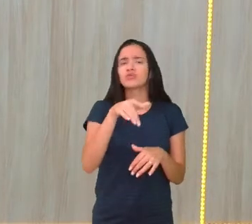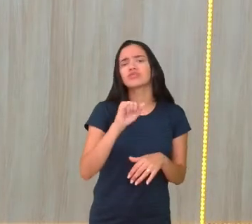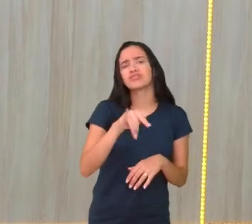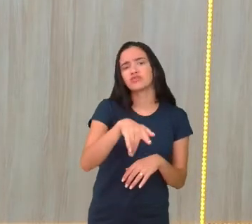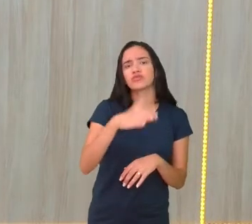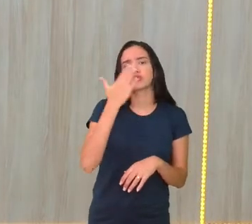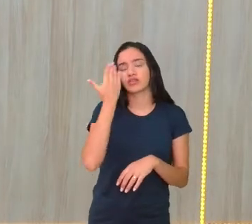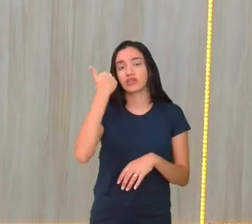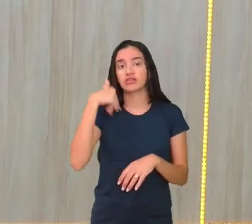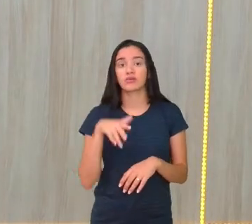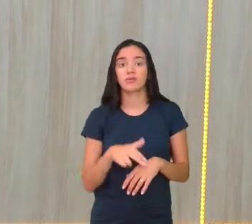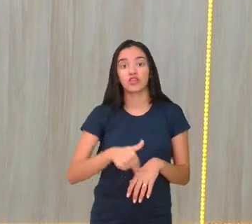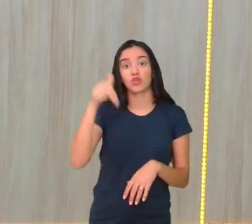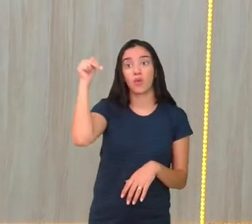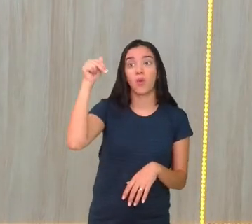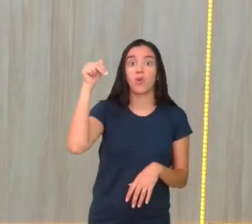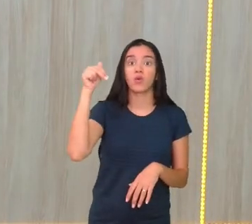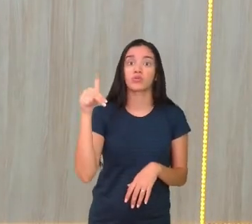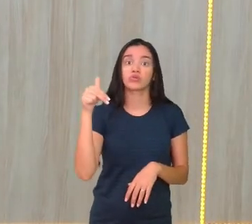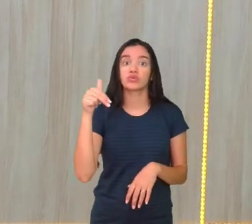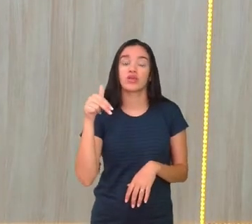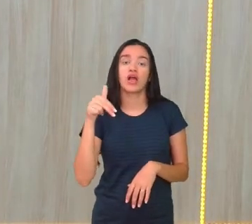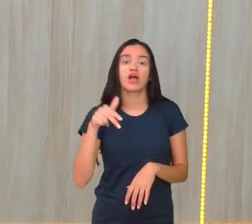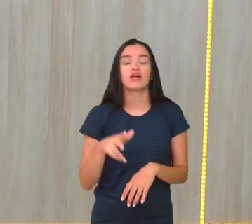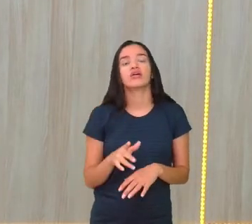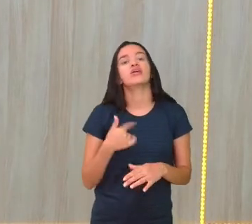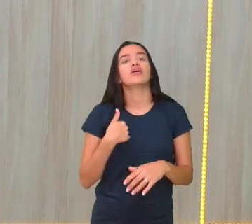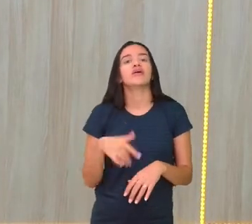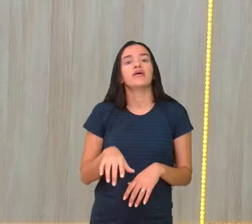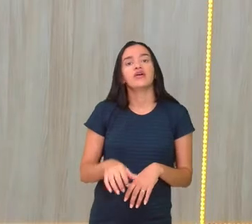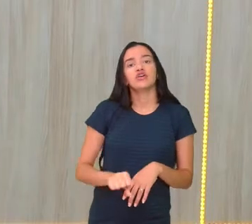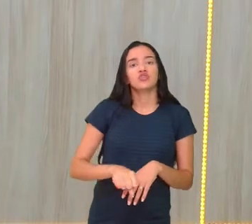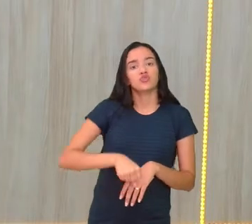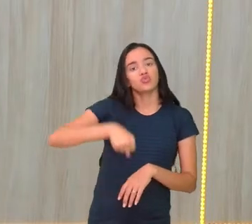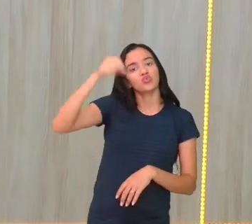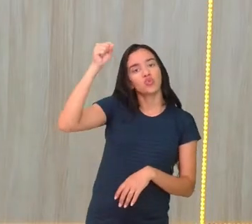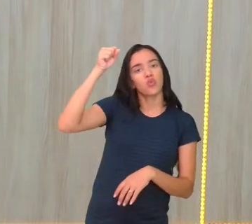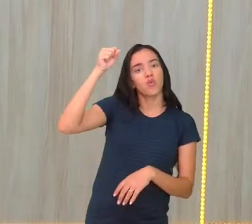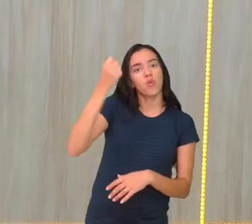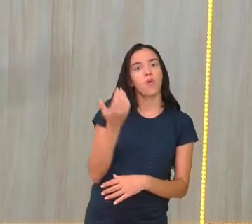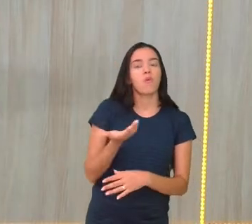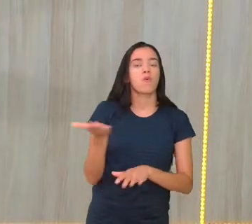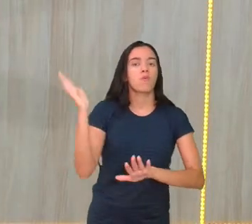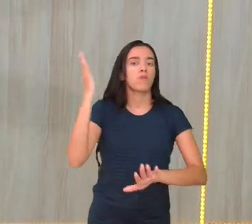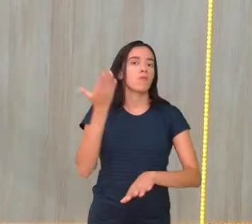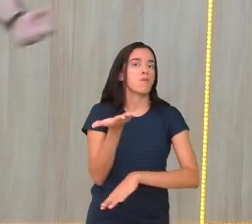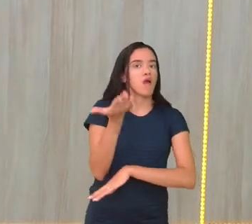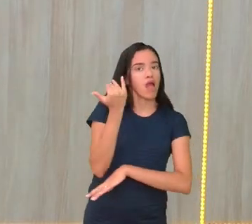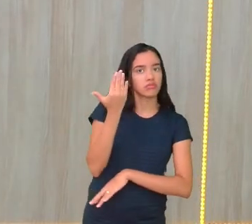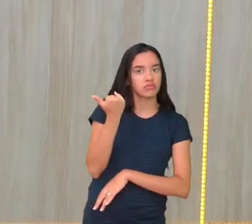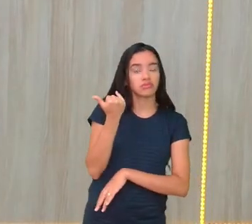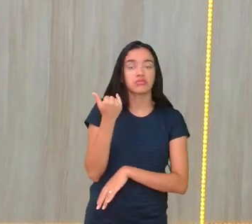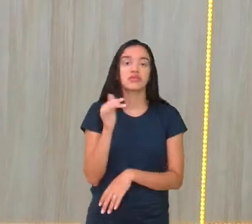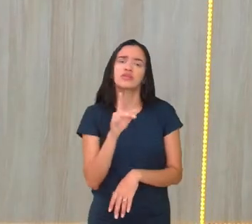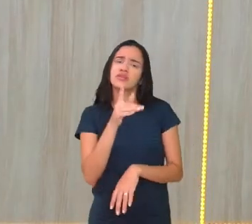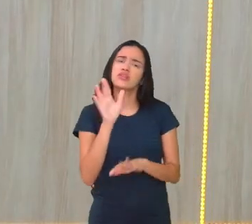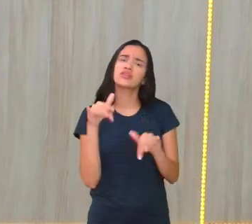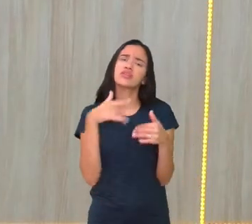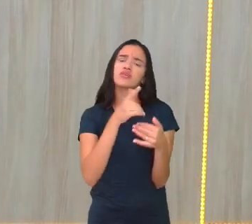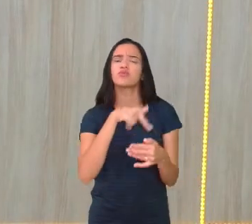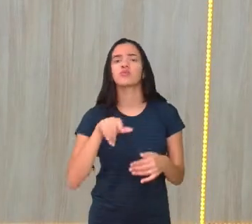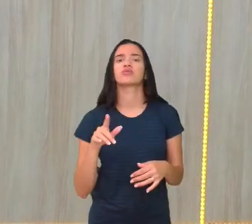onde é o norte, norte para cá, sul, leste, oeste, então você